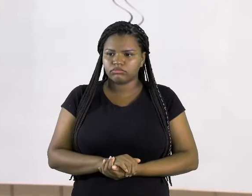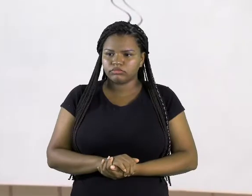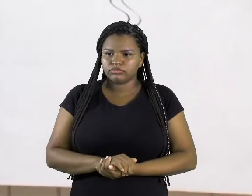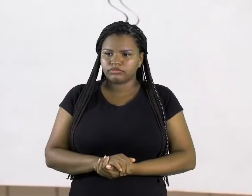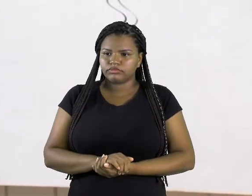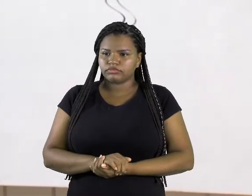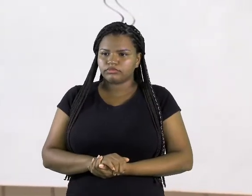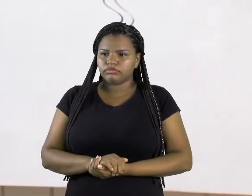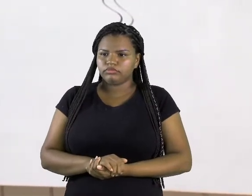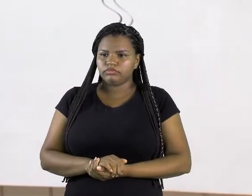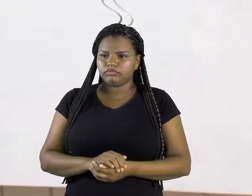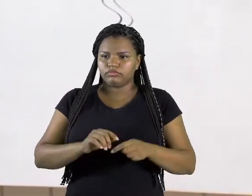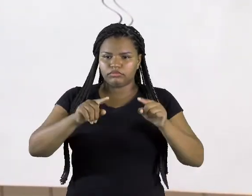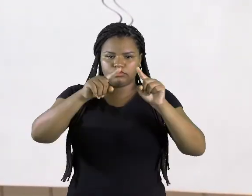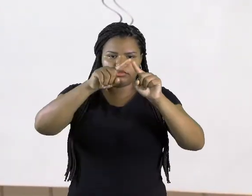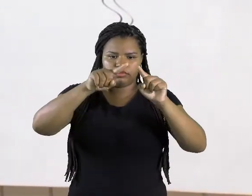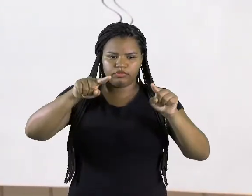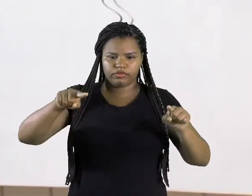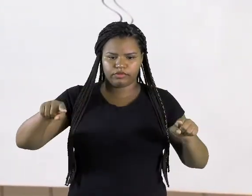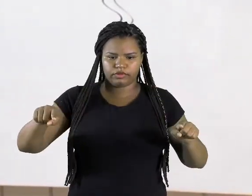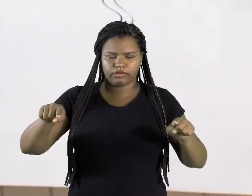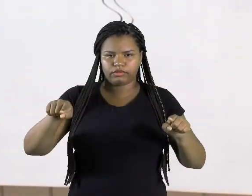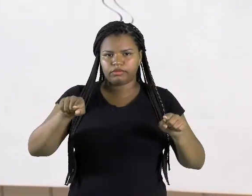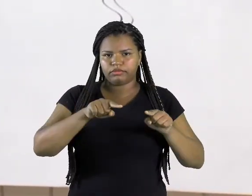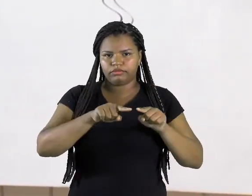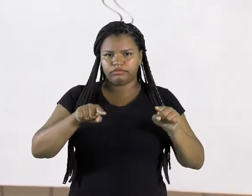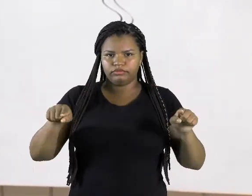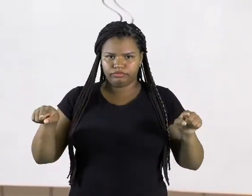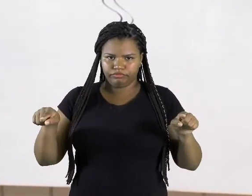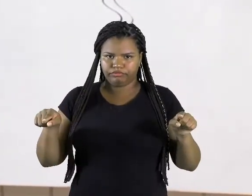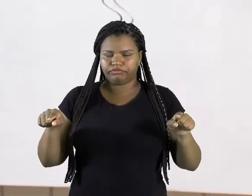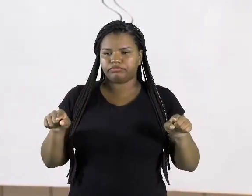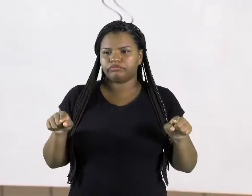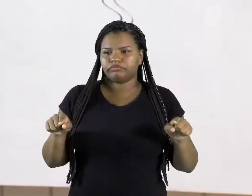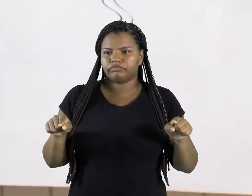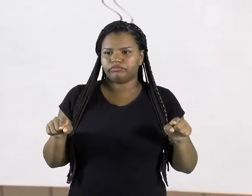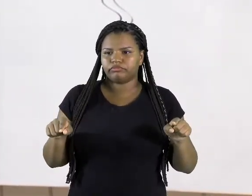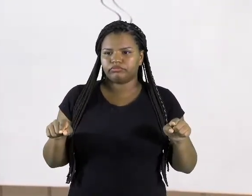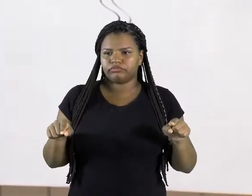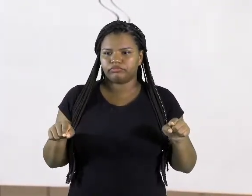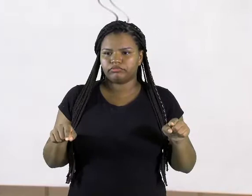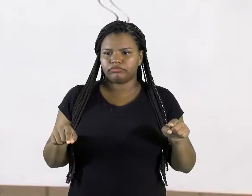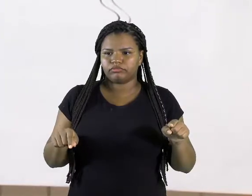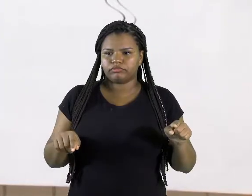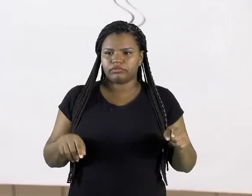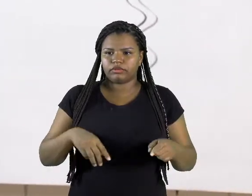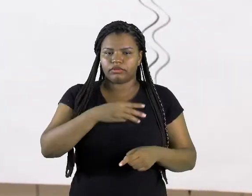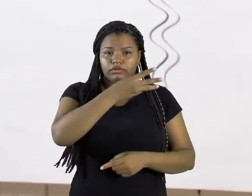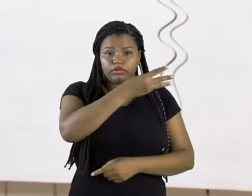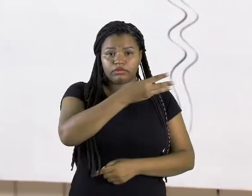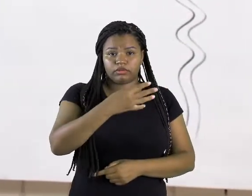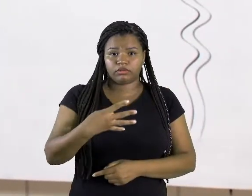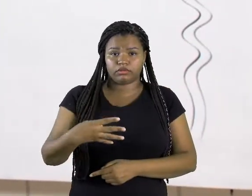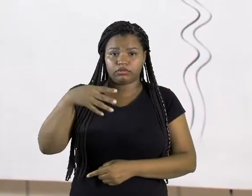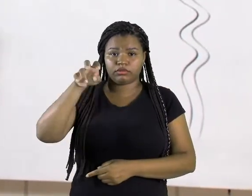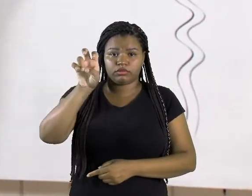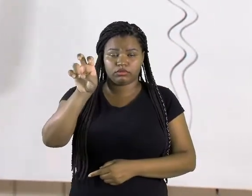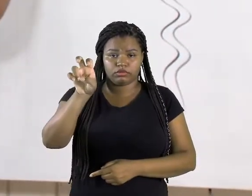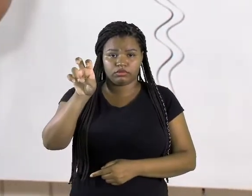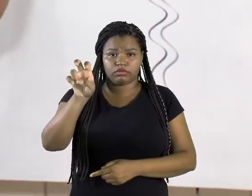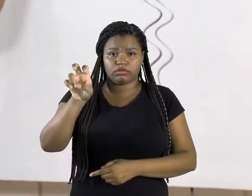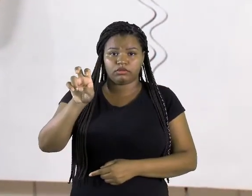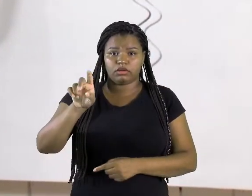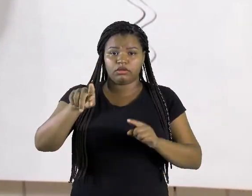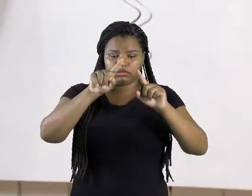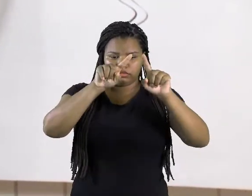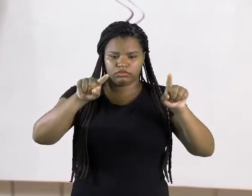Se eu tenho um triângulo retângulo de medidas 3, 4 e 5, vamos dizer que esse ângulo